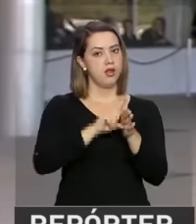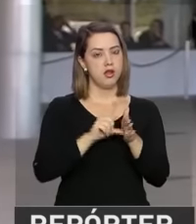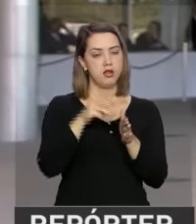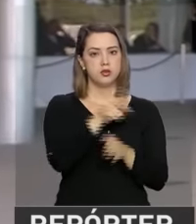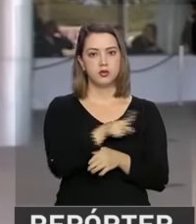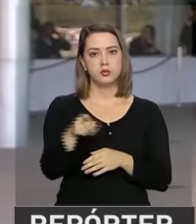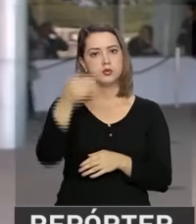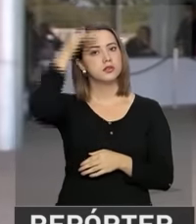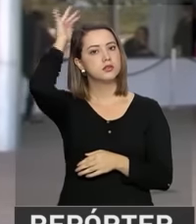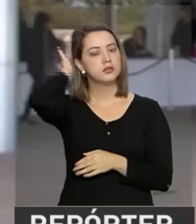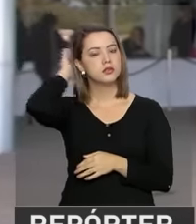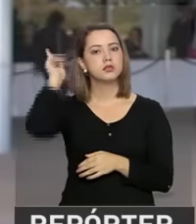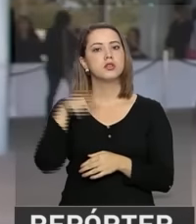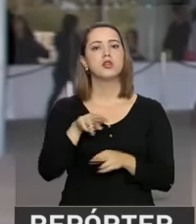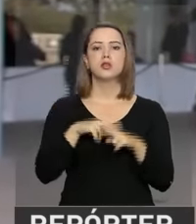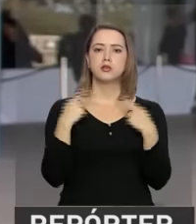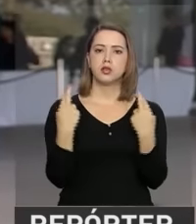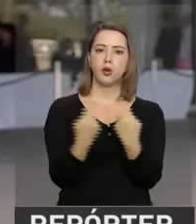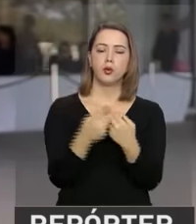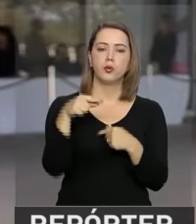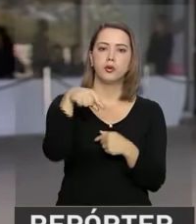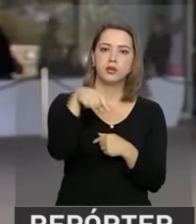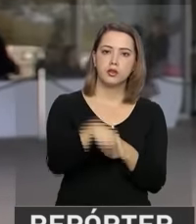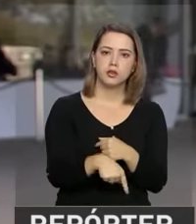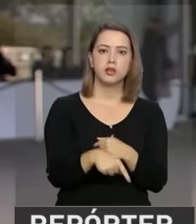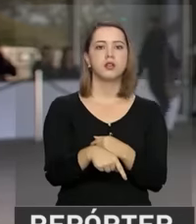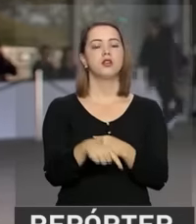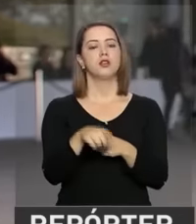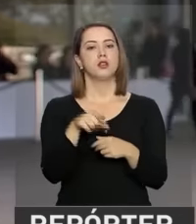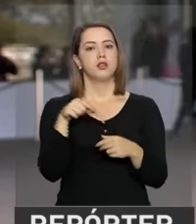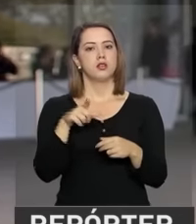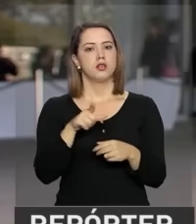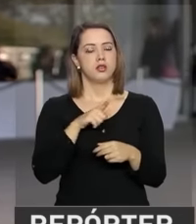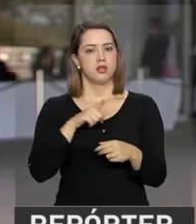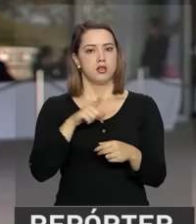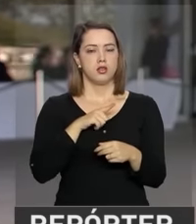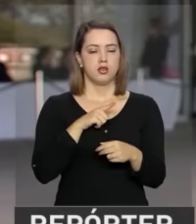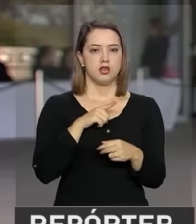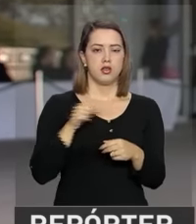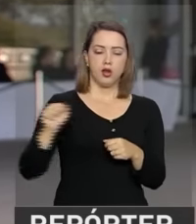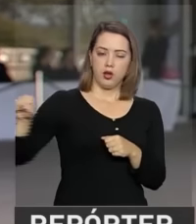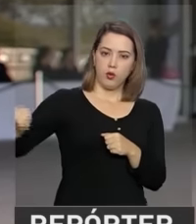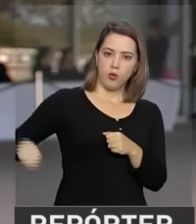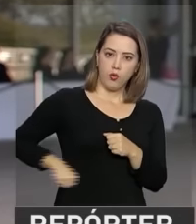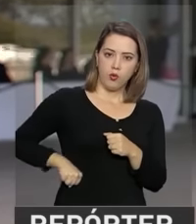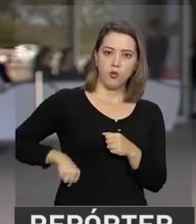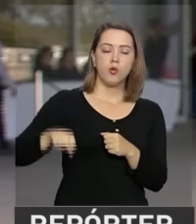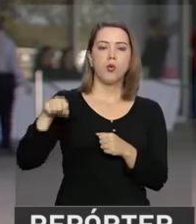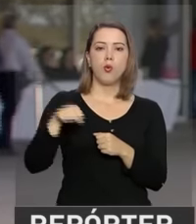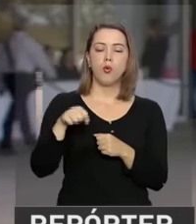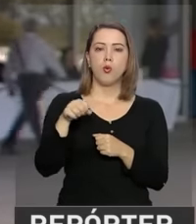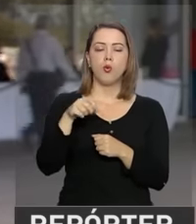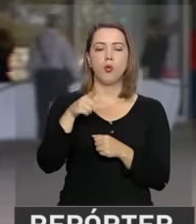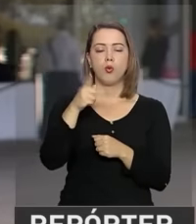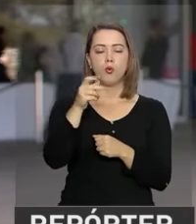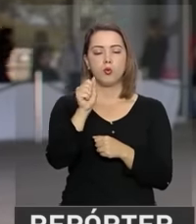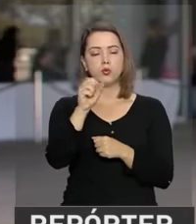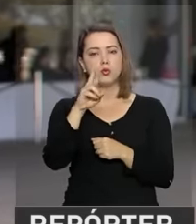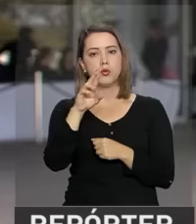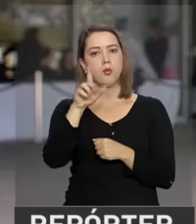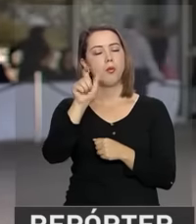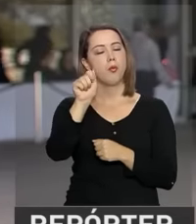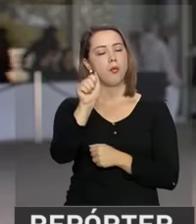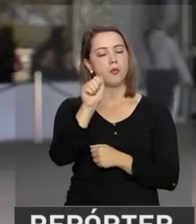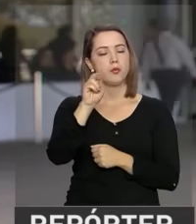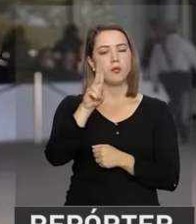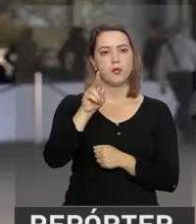Michel Temer se reúne aqui também no Palácio do Planalto com o chanceler do Paraguai, Eládio Loizaga, esse encontro marcado para as